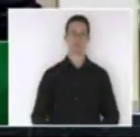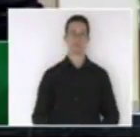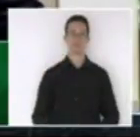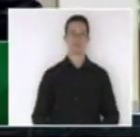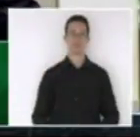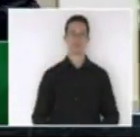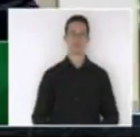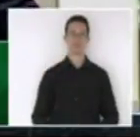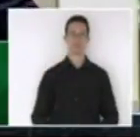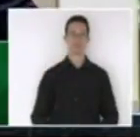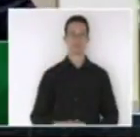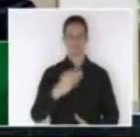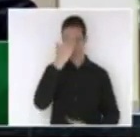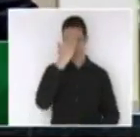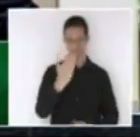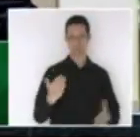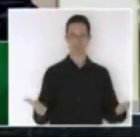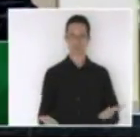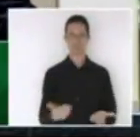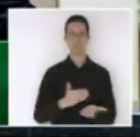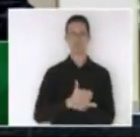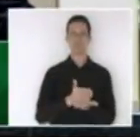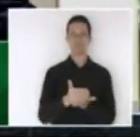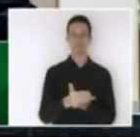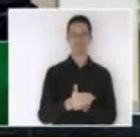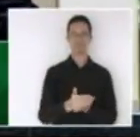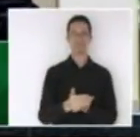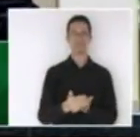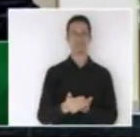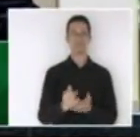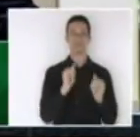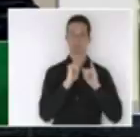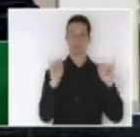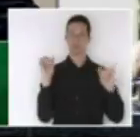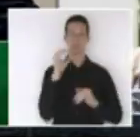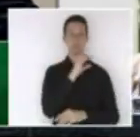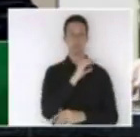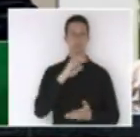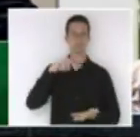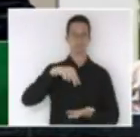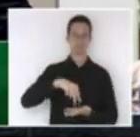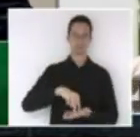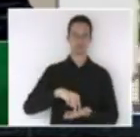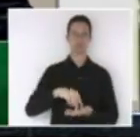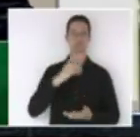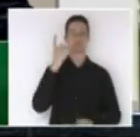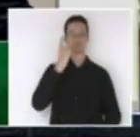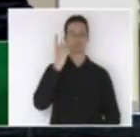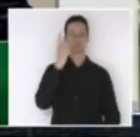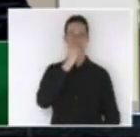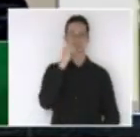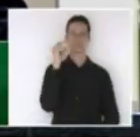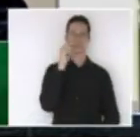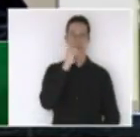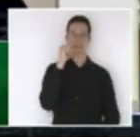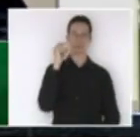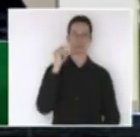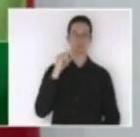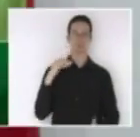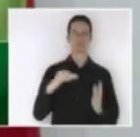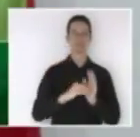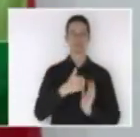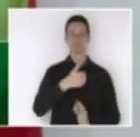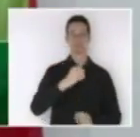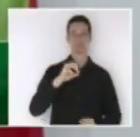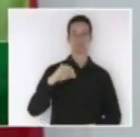Agradecemos. Agora sim, em breves comunicações, inscrito para falar o deputado Dirceu Dresch por até 10 minutos. A